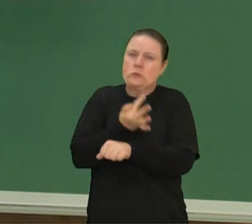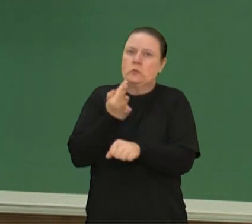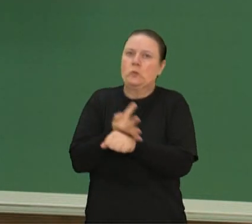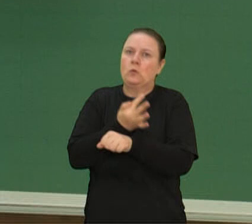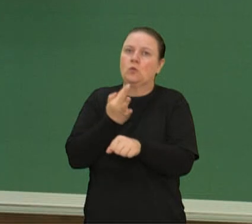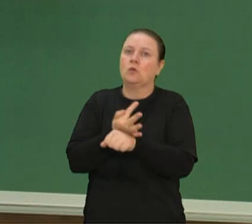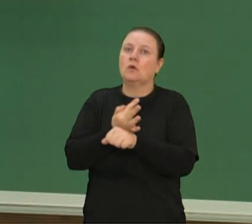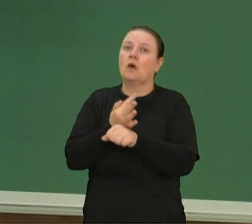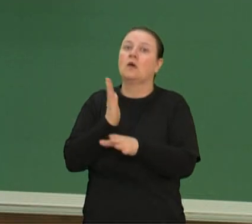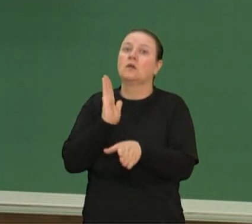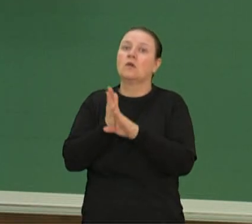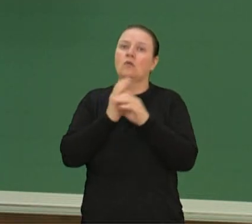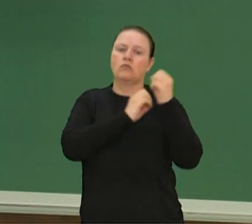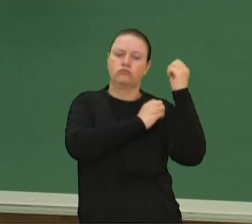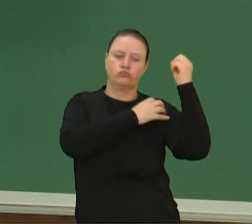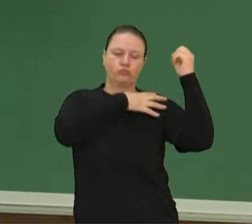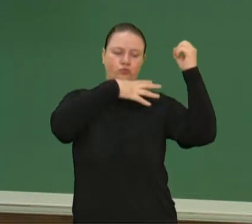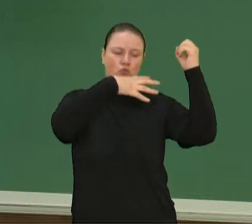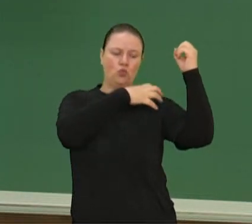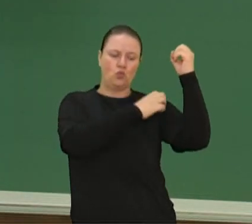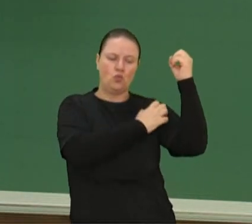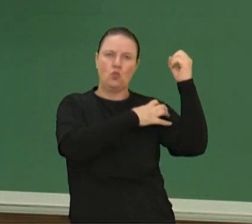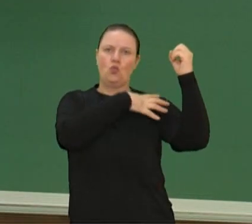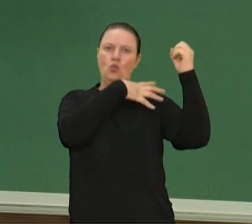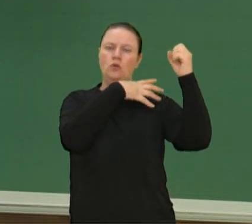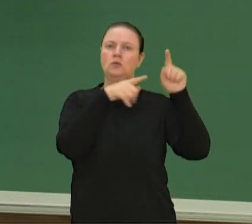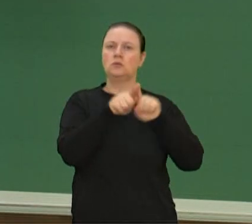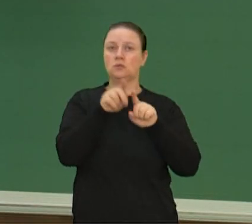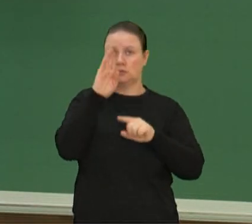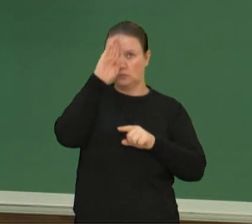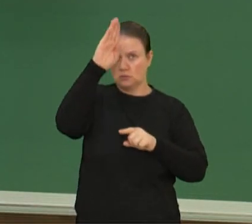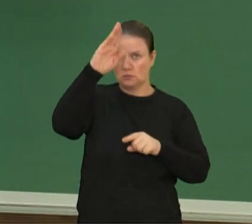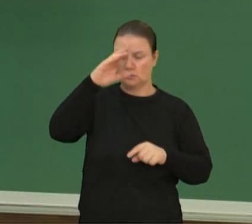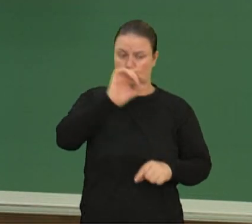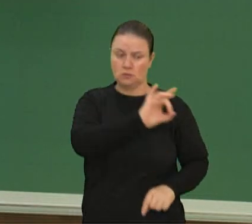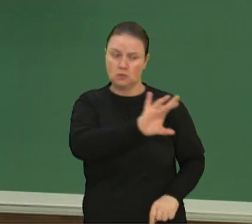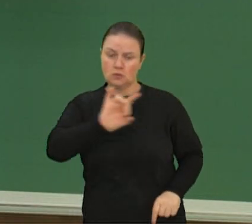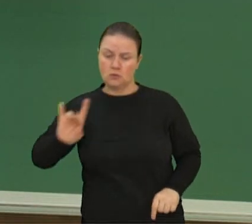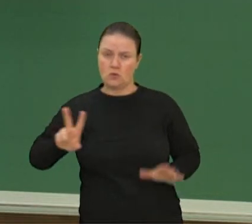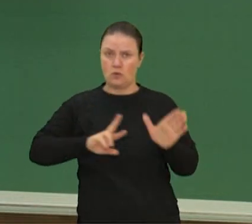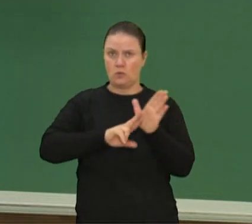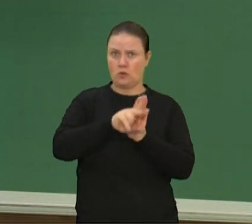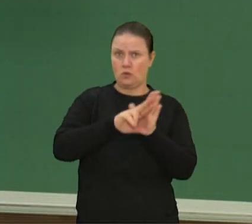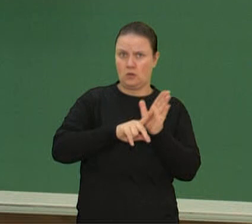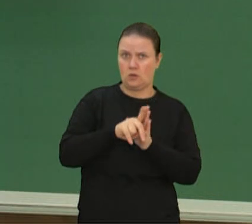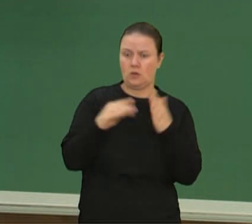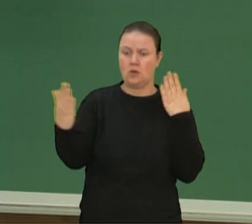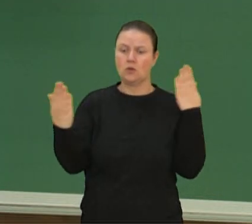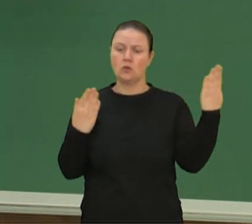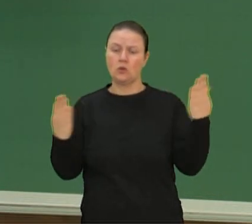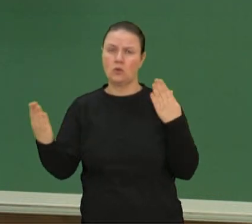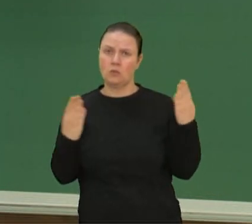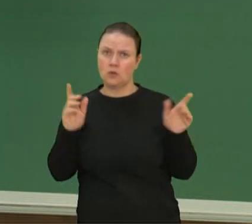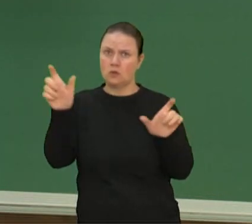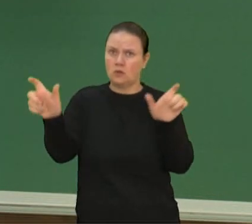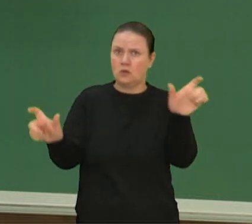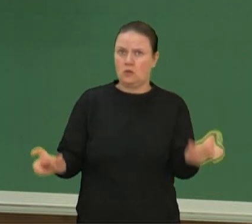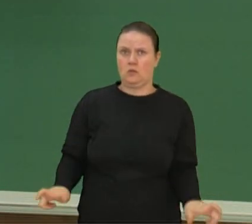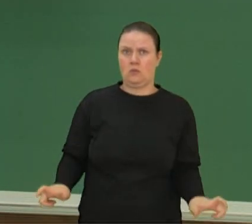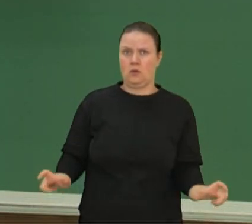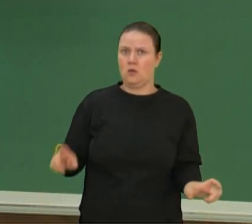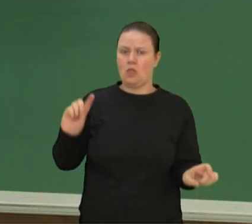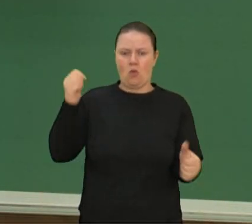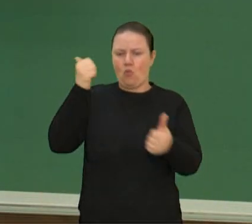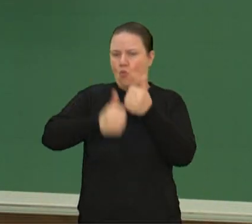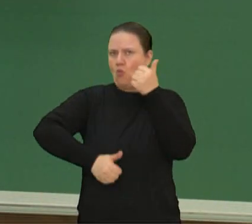ocorre por meio da contração muscular, e considerando o princípio da individualidade biológica, as comparações entre pessoas não